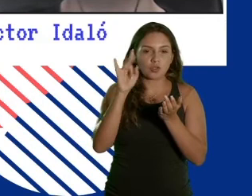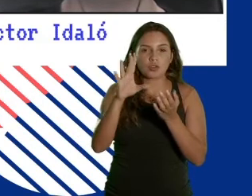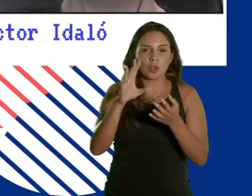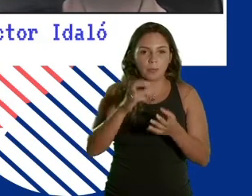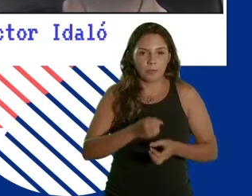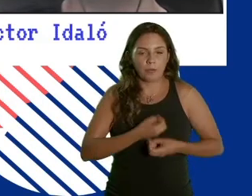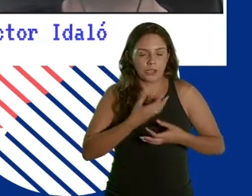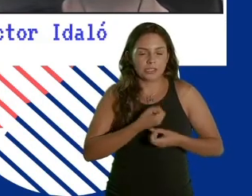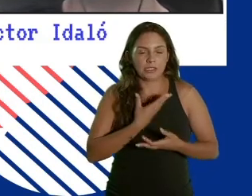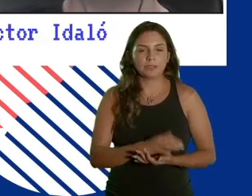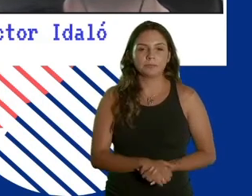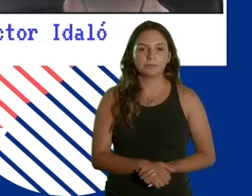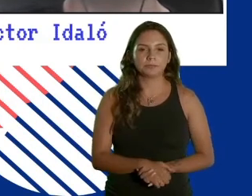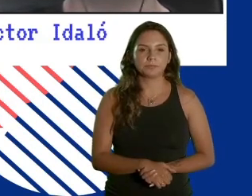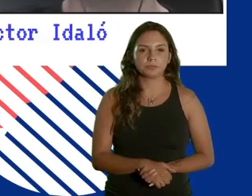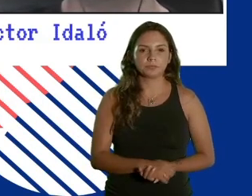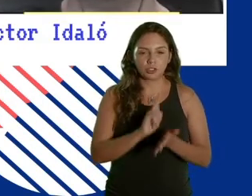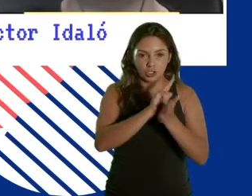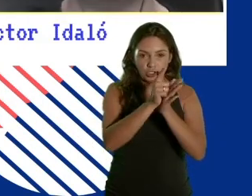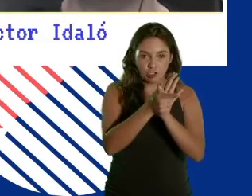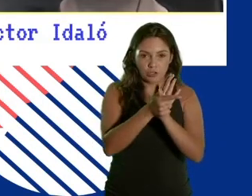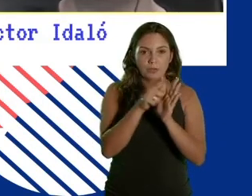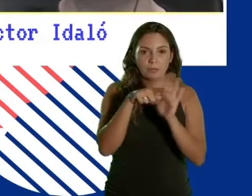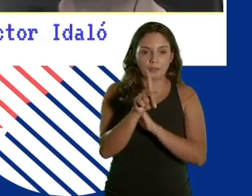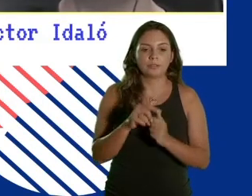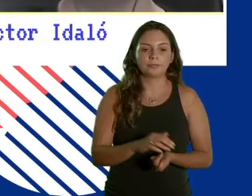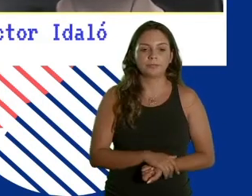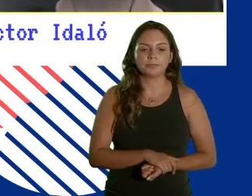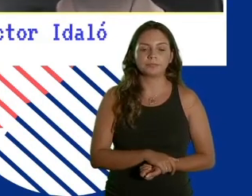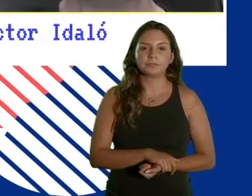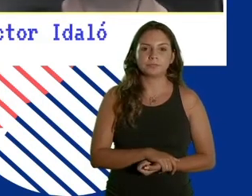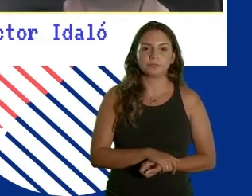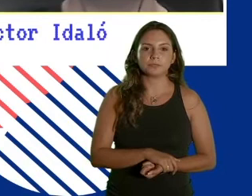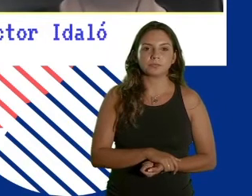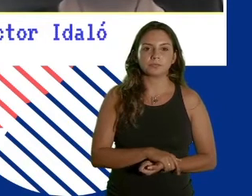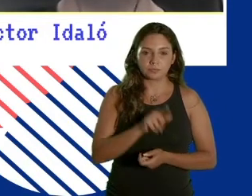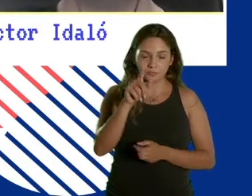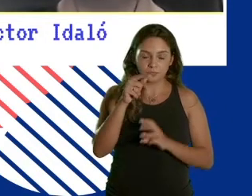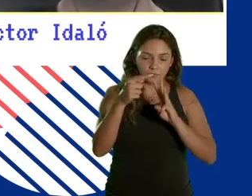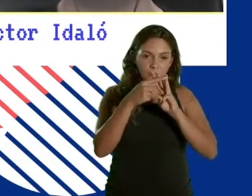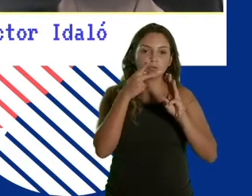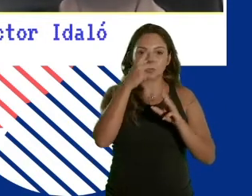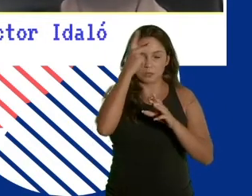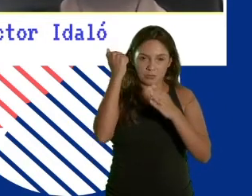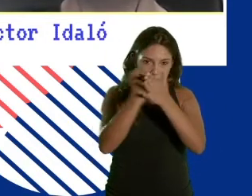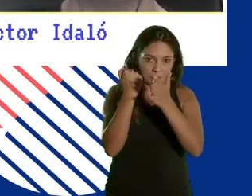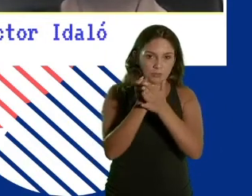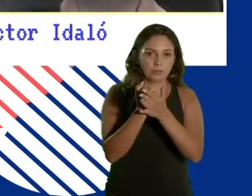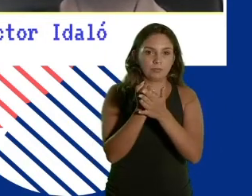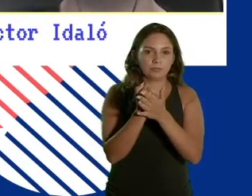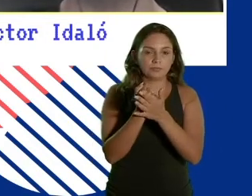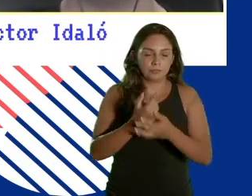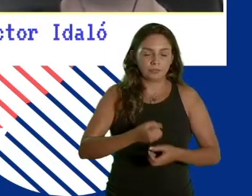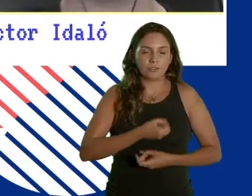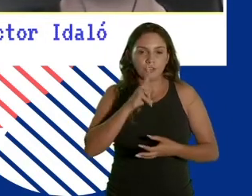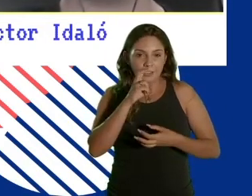só a poesia? Ah, isso é uma dúvida recorrente. Muita gente me pergunta, porque às vezes acham que o poeta